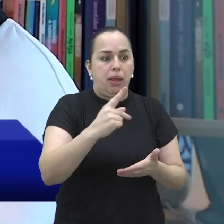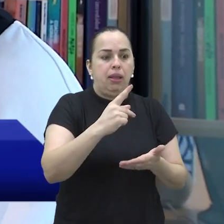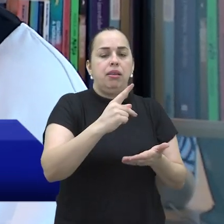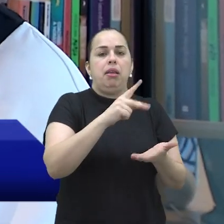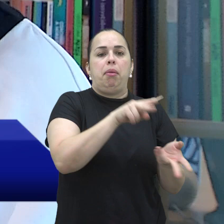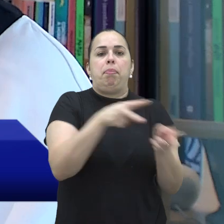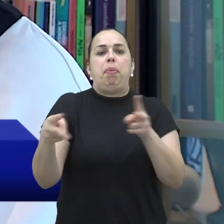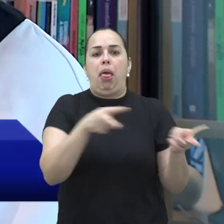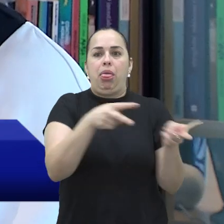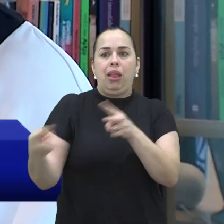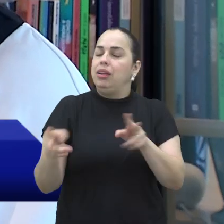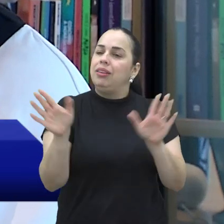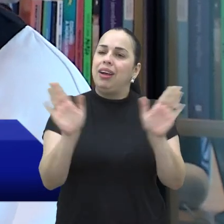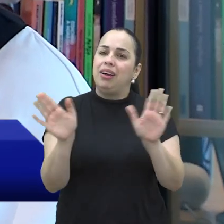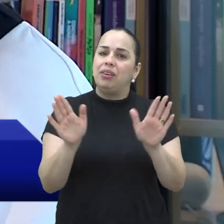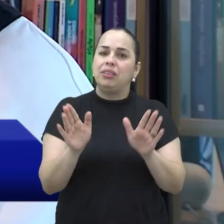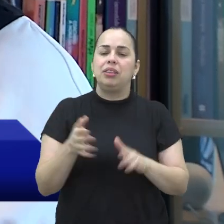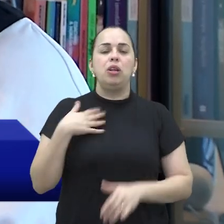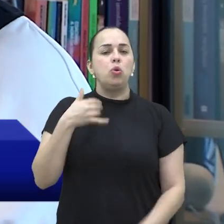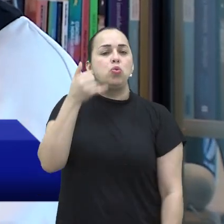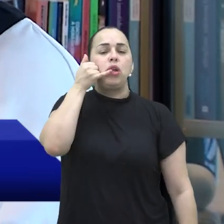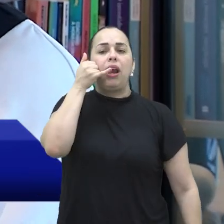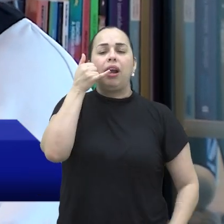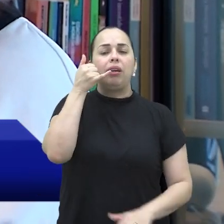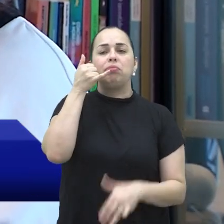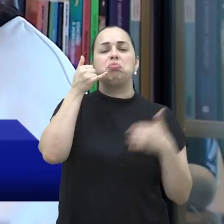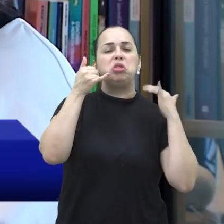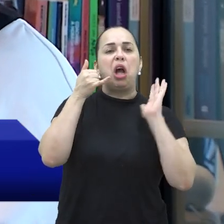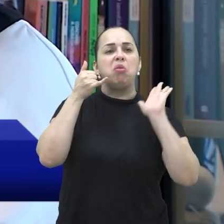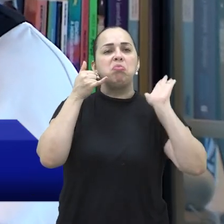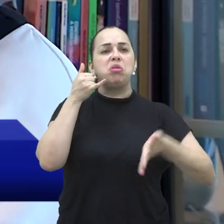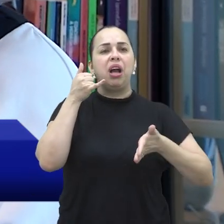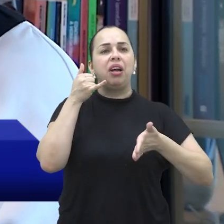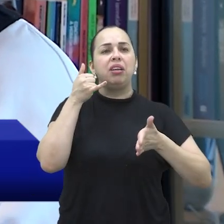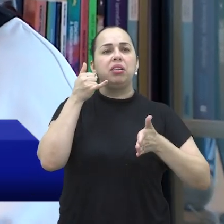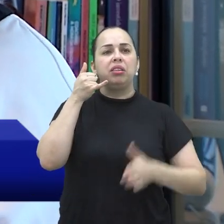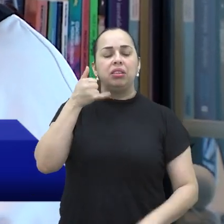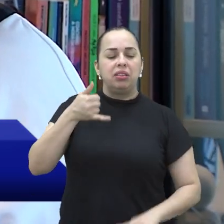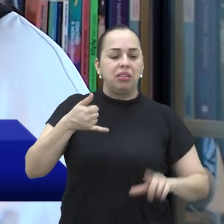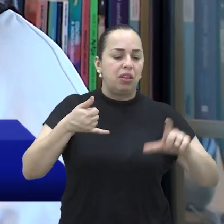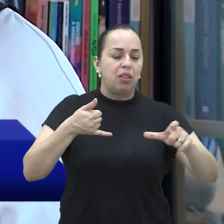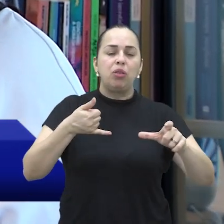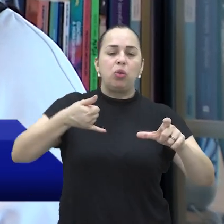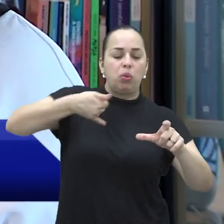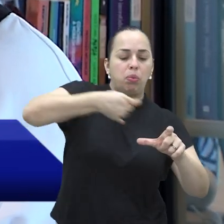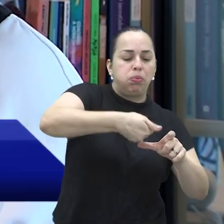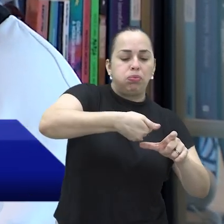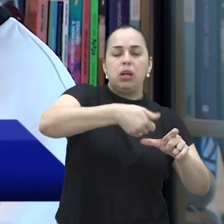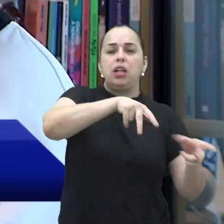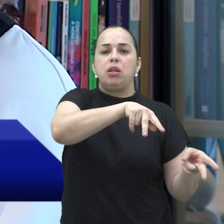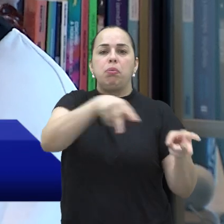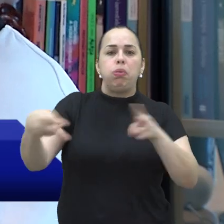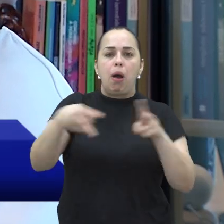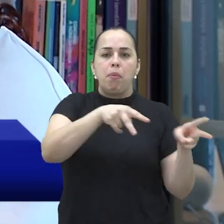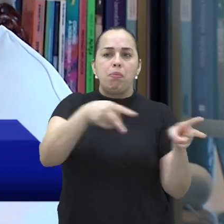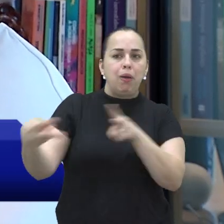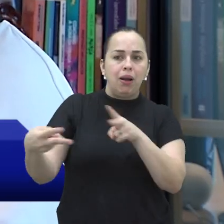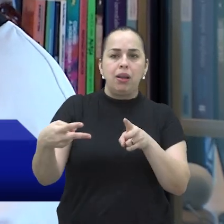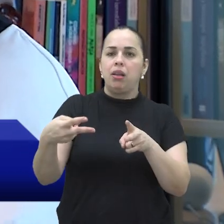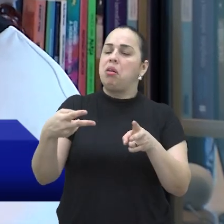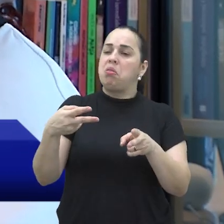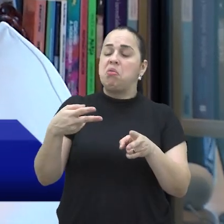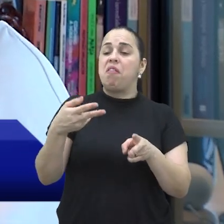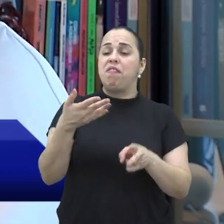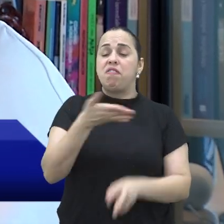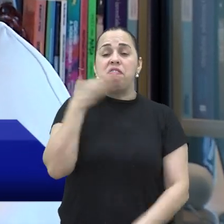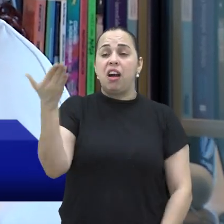aplicativo do banco para cada transação. Então, você liberando o seu celular, você já consegue aproximar da maquininha e fazer o Pix de